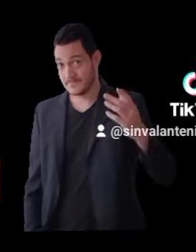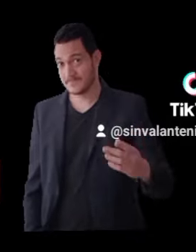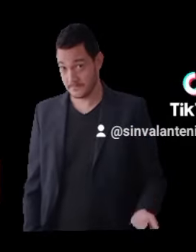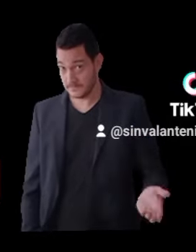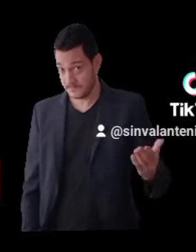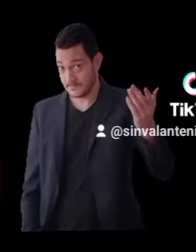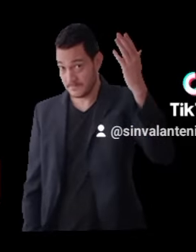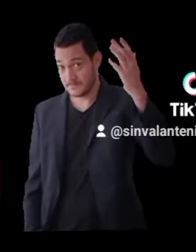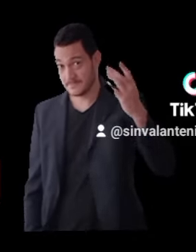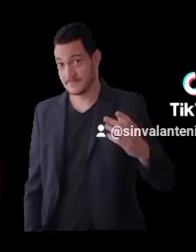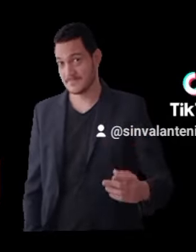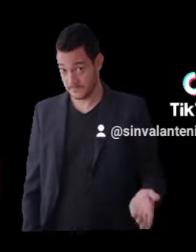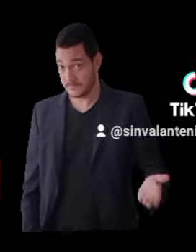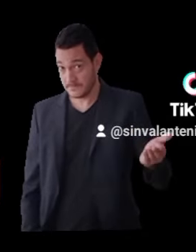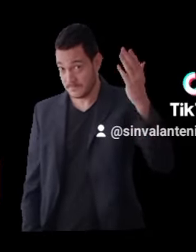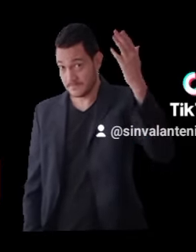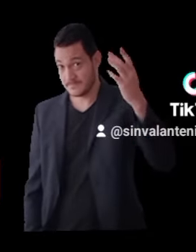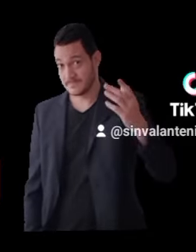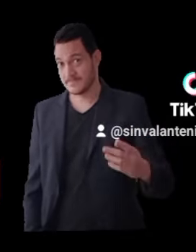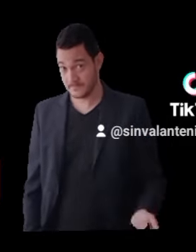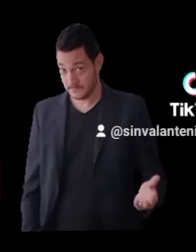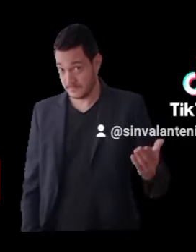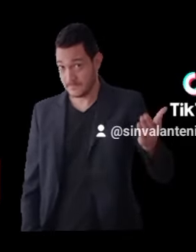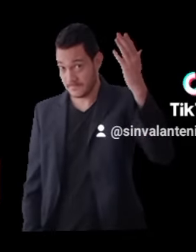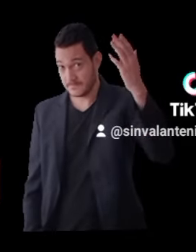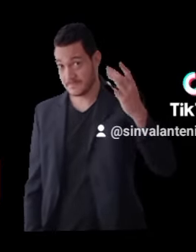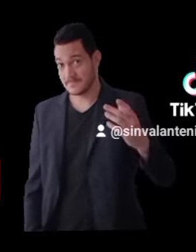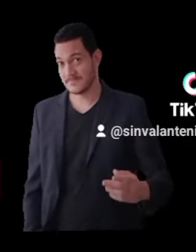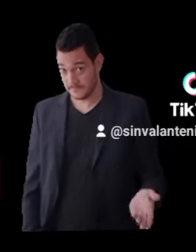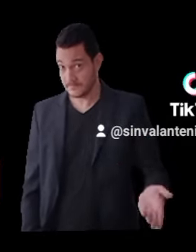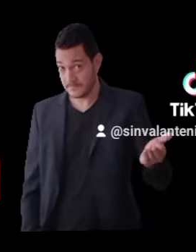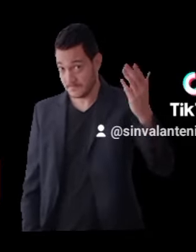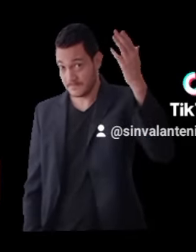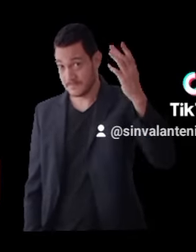recomprou um relógio Rolex para cumprir decisão do TCU de devolvê-lo ao patrimônio público.